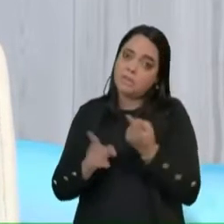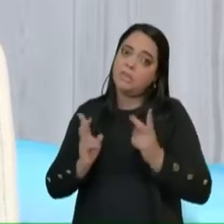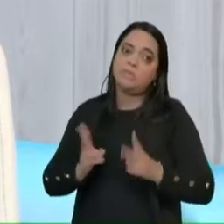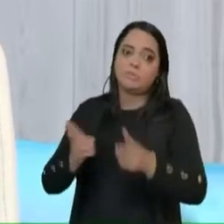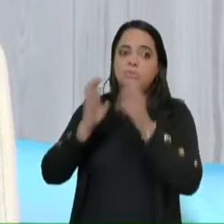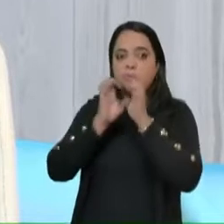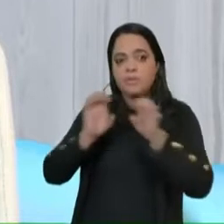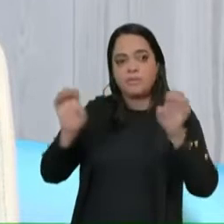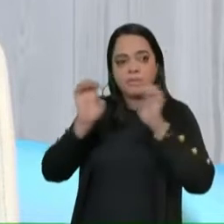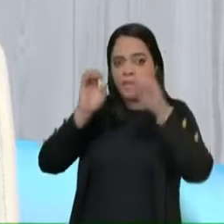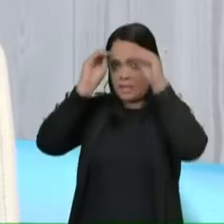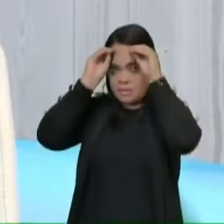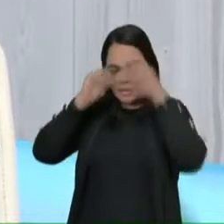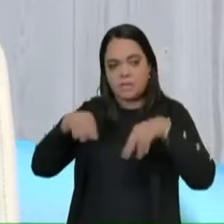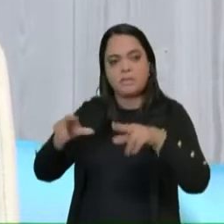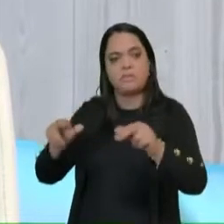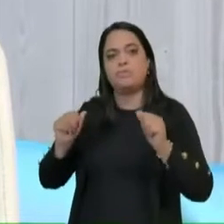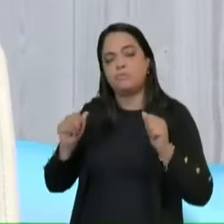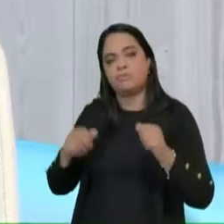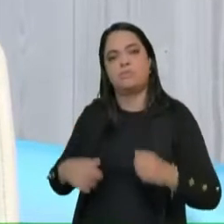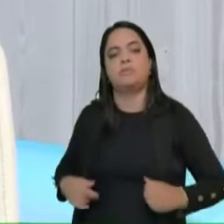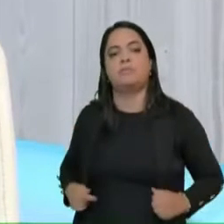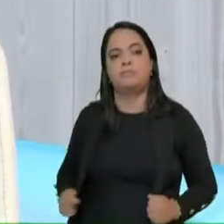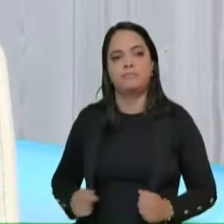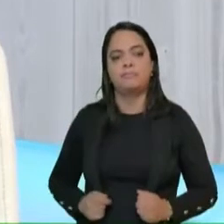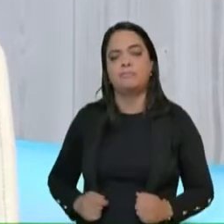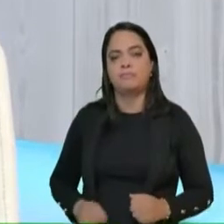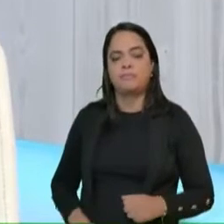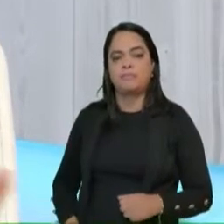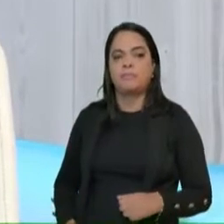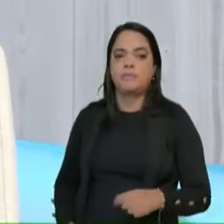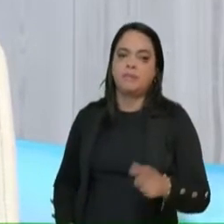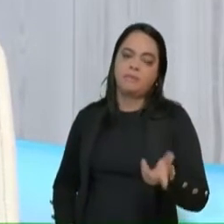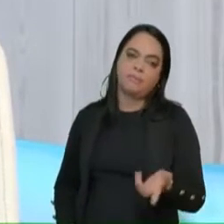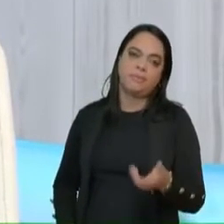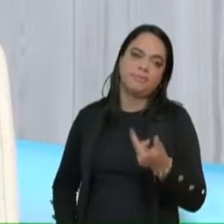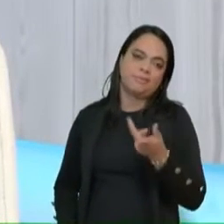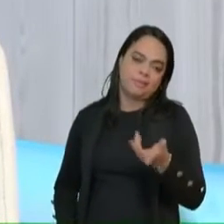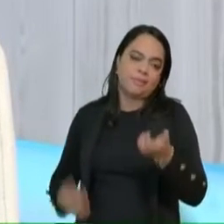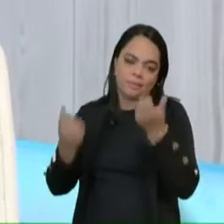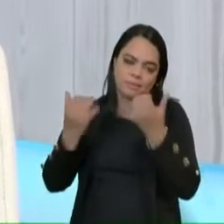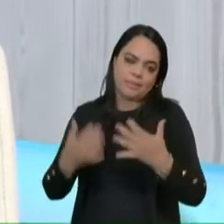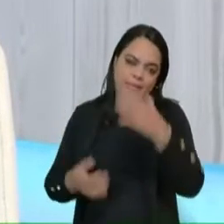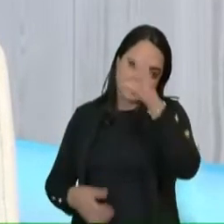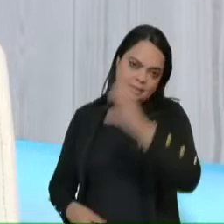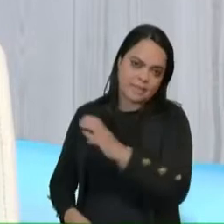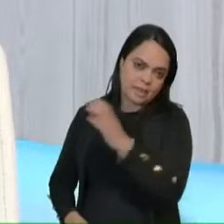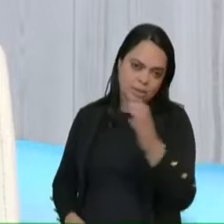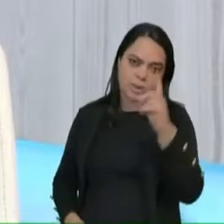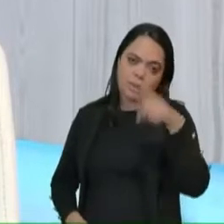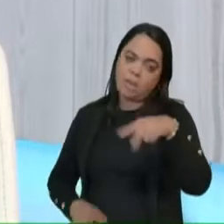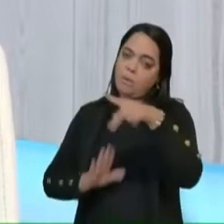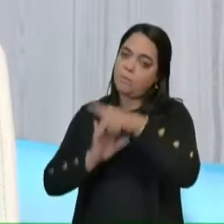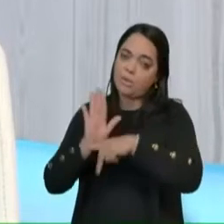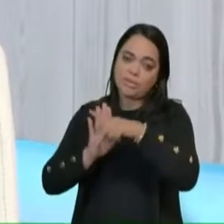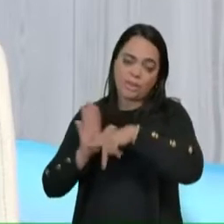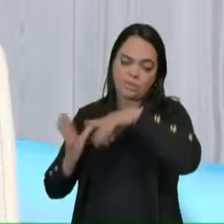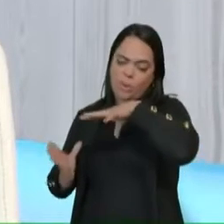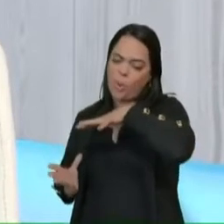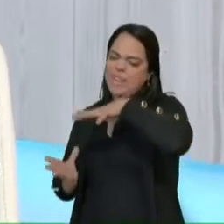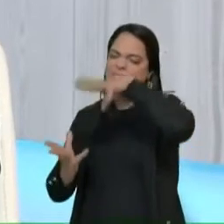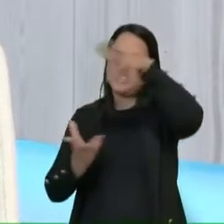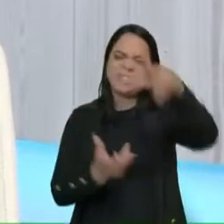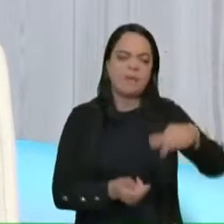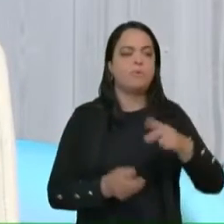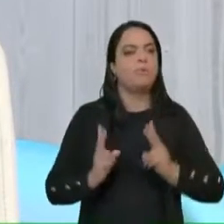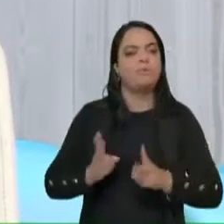desiste né o projeto eh de ser católico Como eu disse que é universal ele continua né apesar